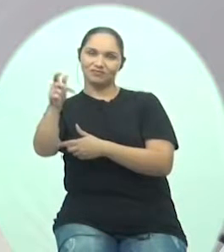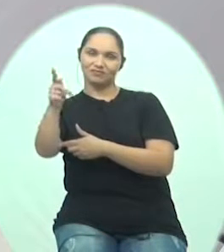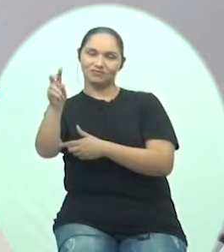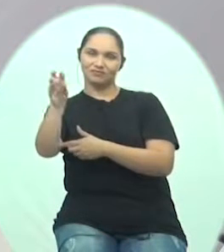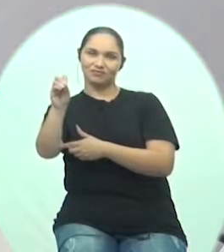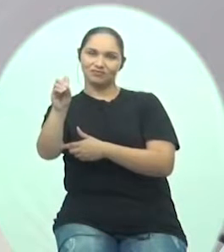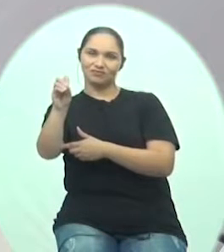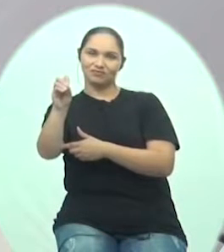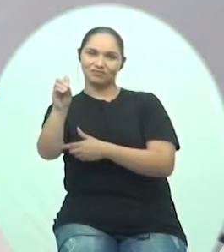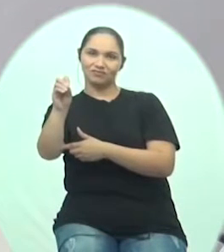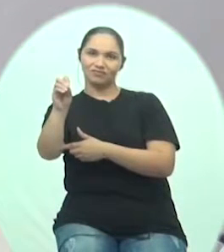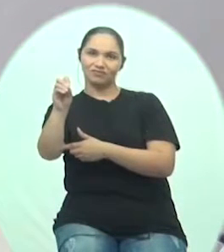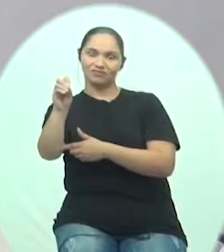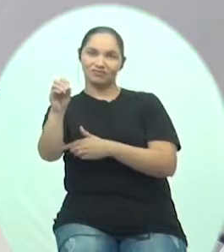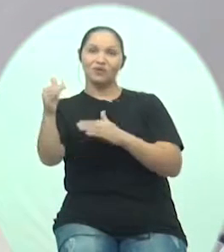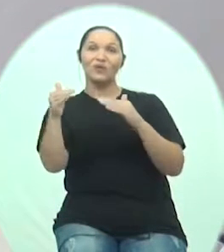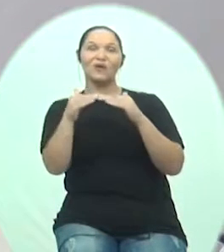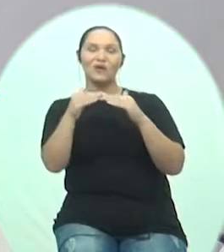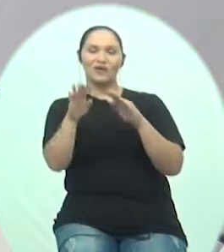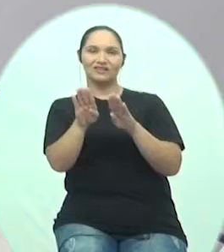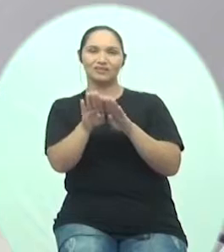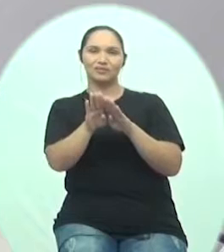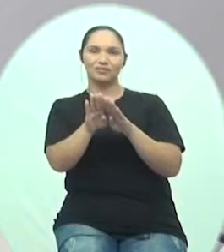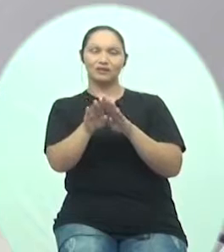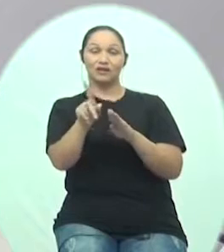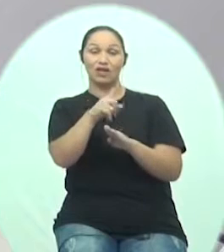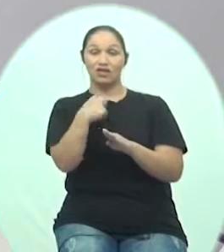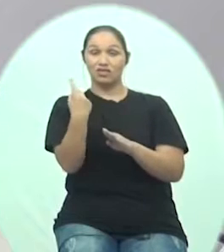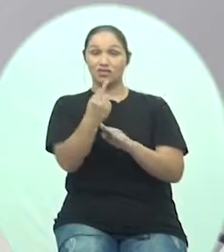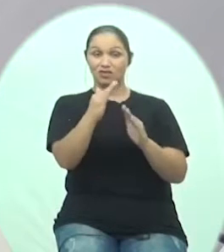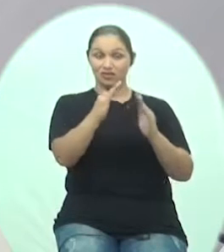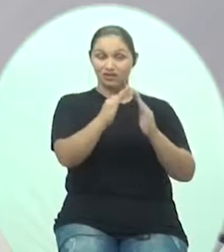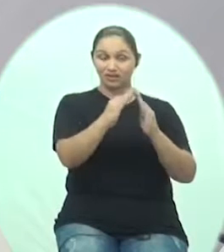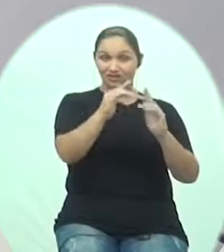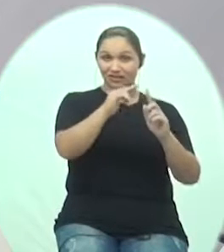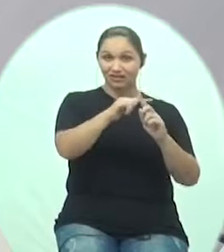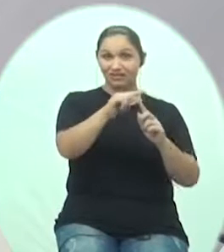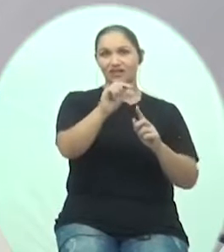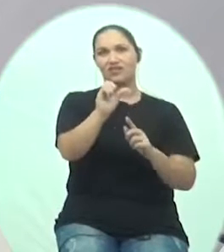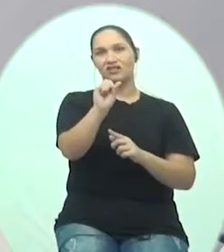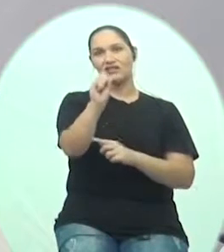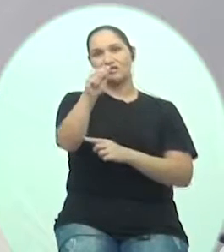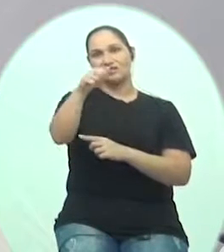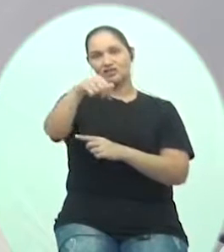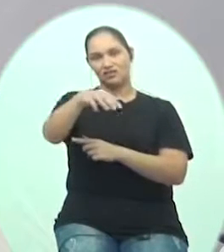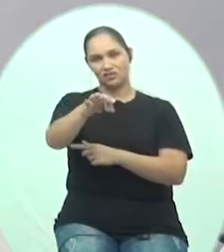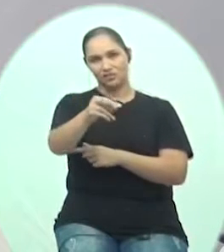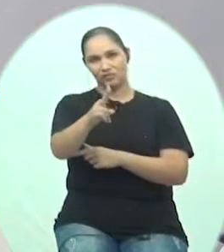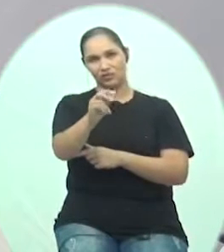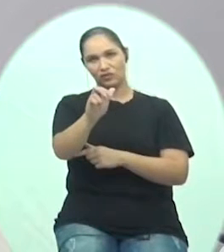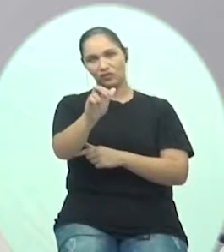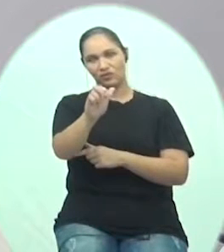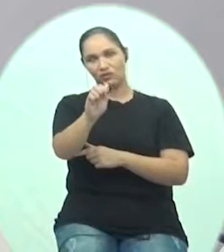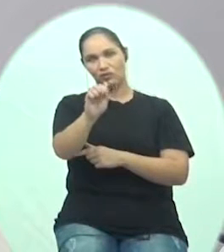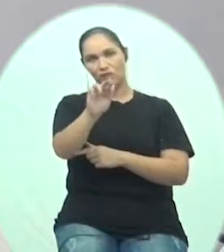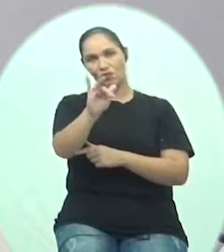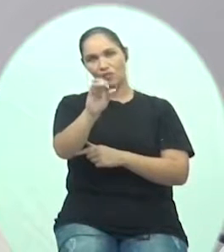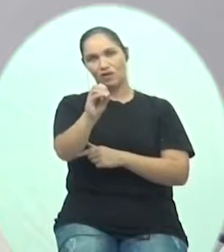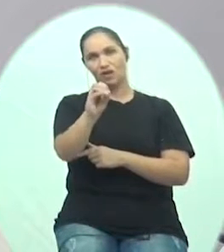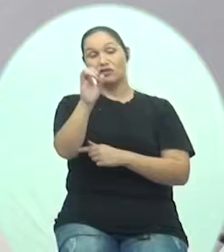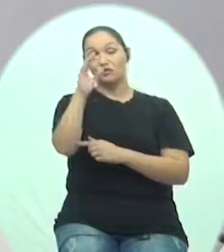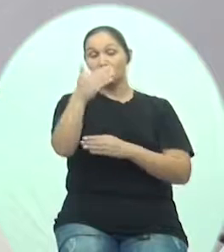Santuário ele só saiu porque o Senhor ajudou muito porque senão a gente não teria hoje o nosso Santuário